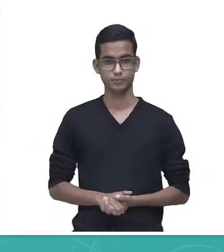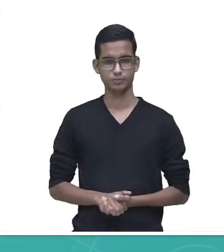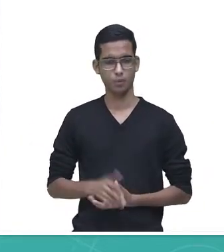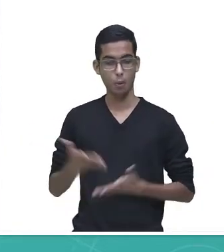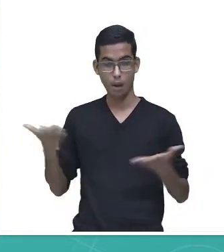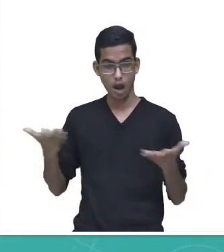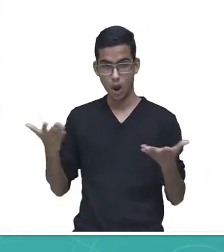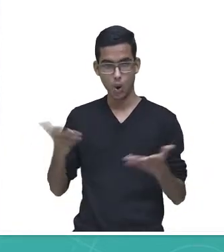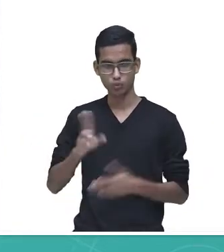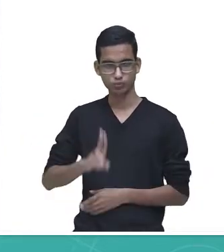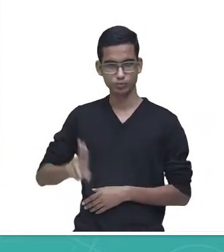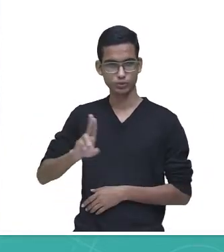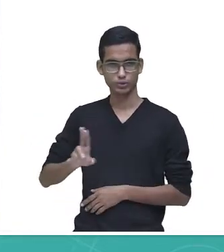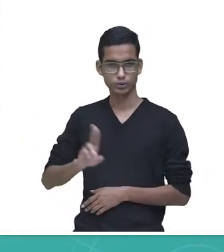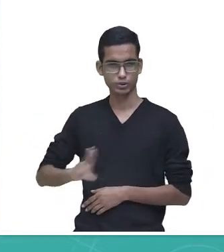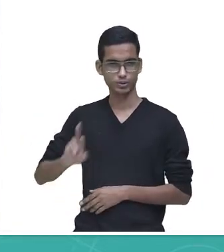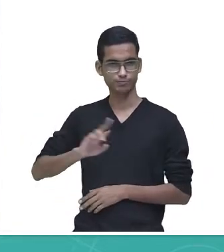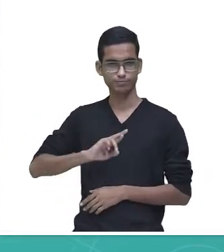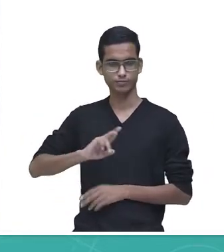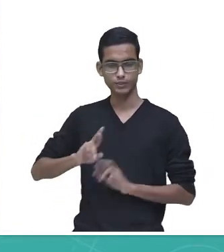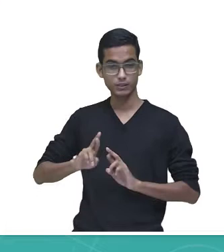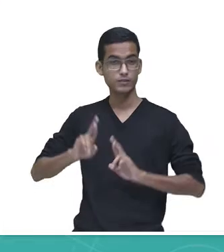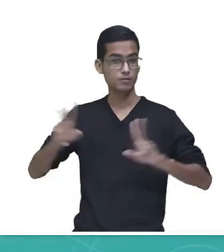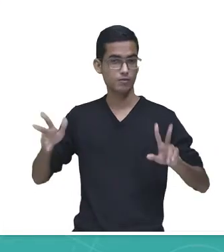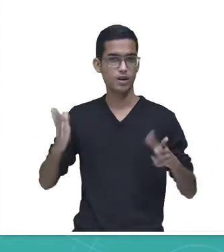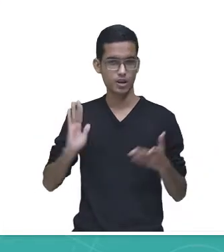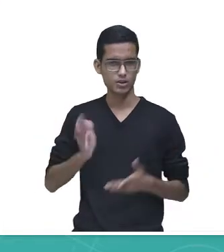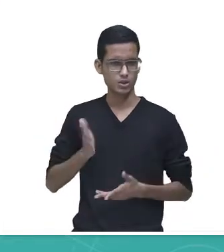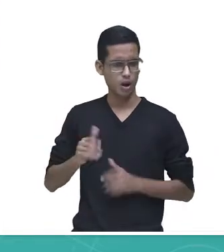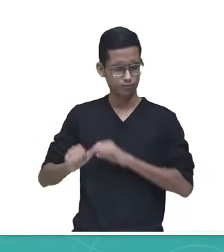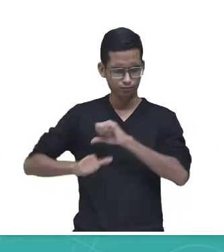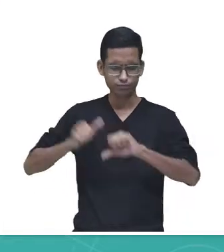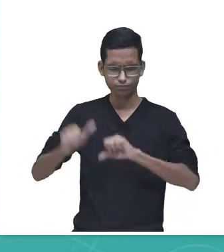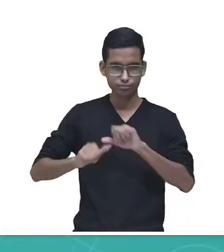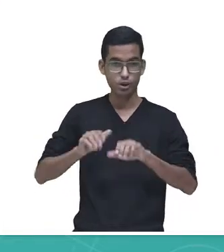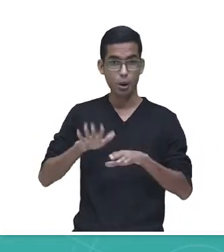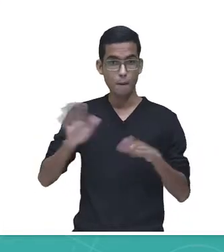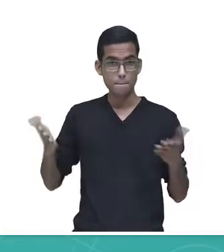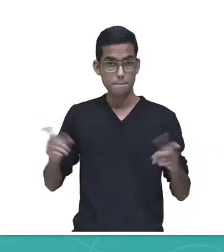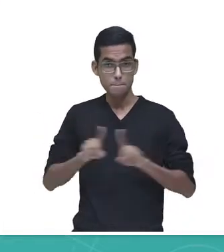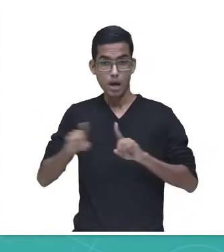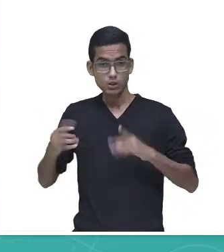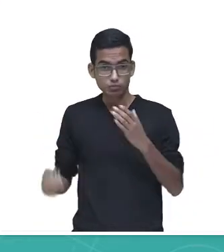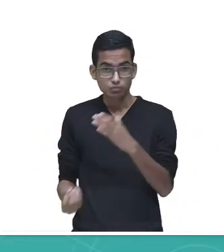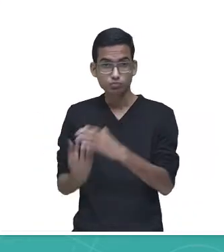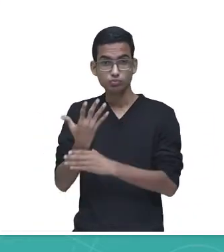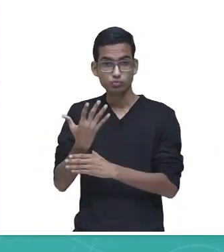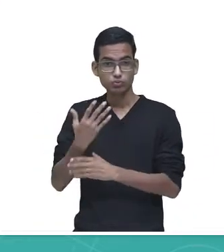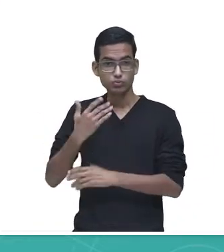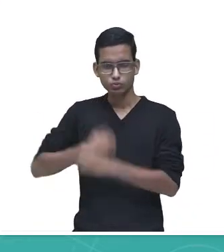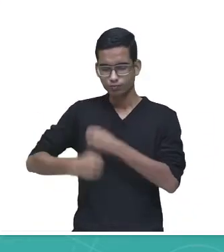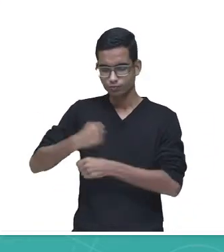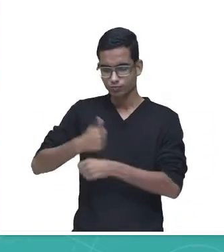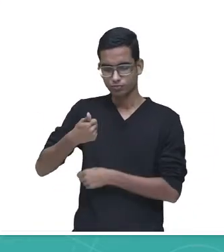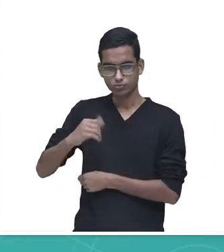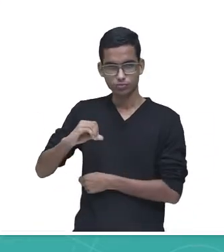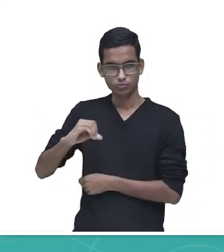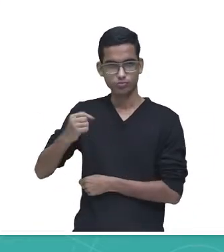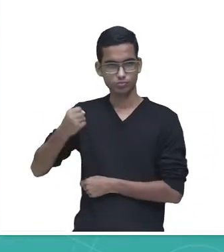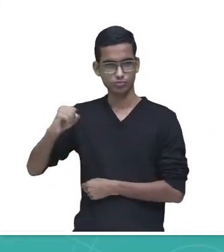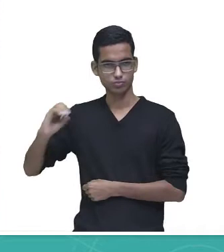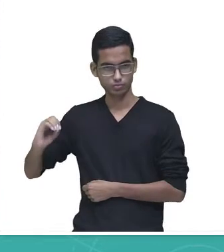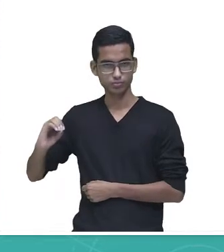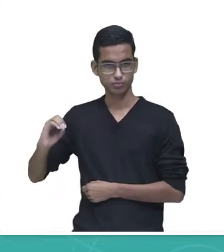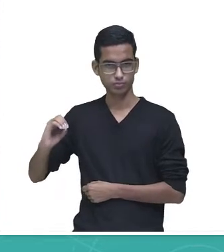para chegar no conceito que nós temos hoje, eu preciso explicar como ela surgiu nos anos 80, principalmente. Estamos vivendo